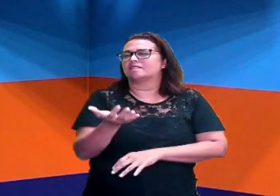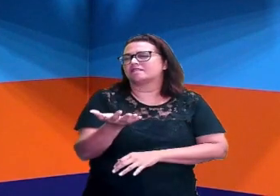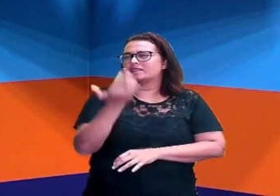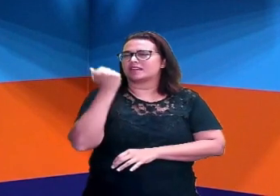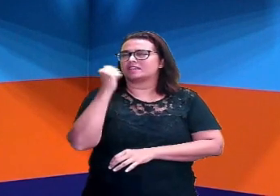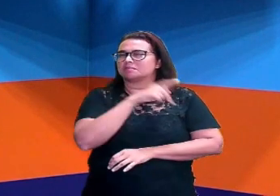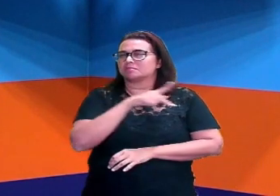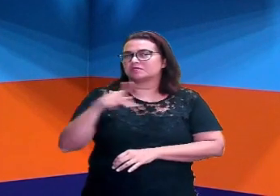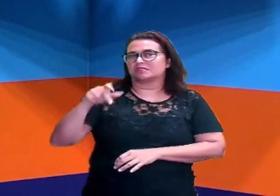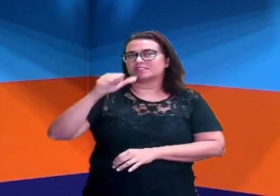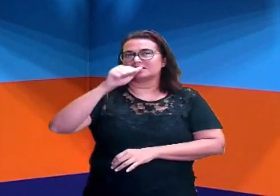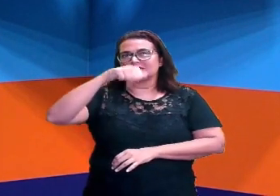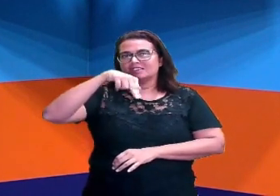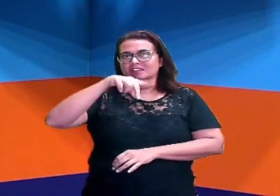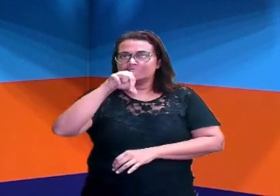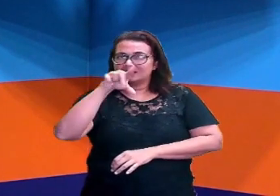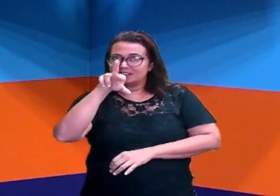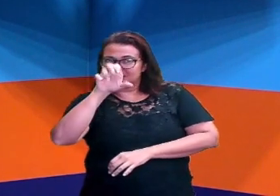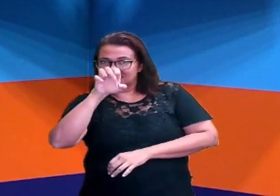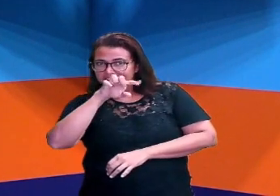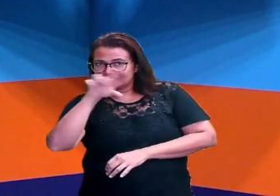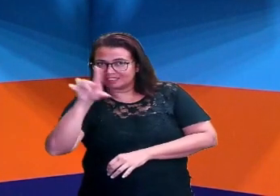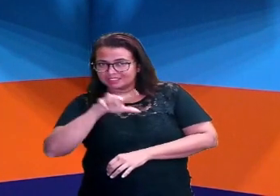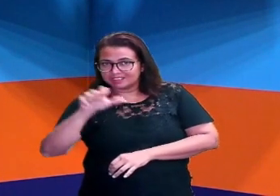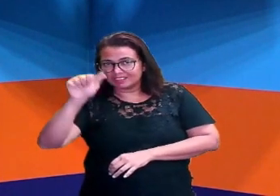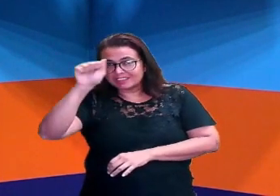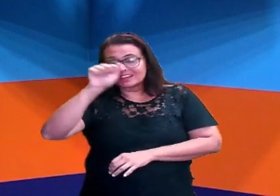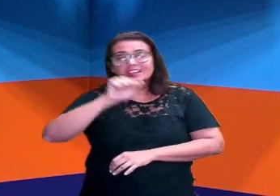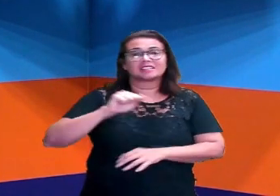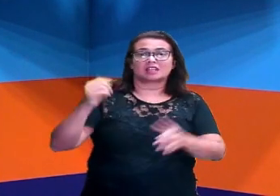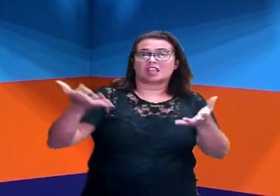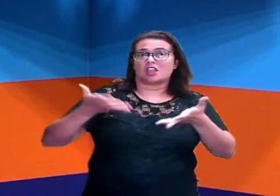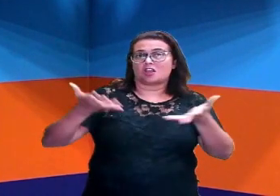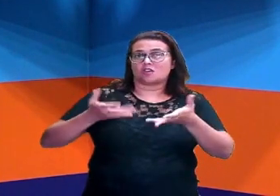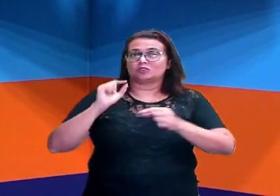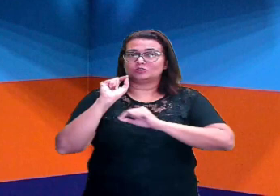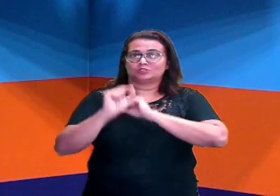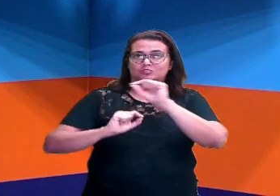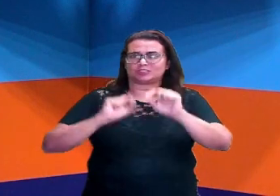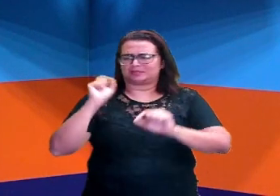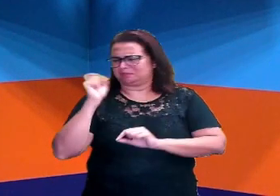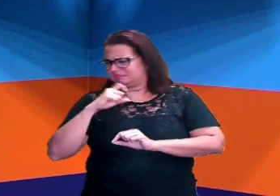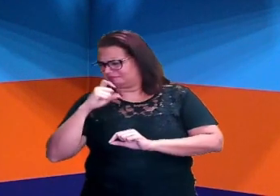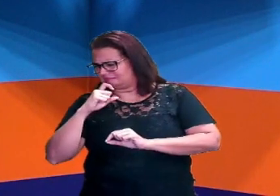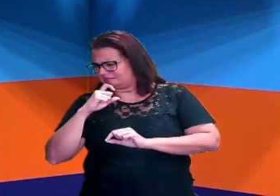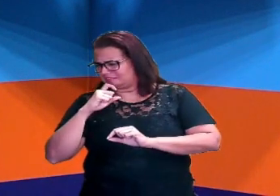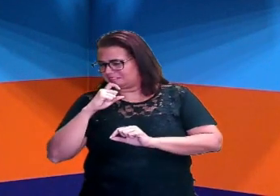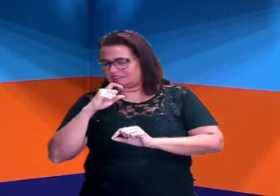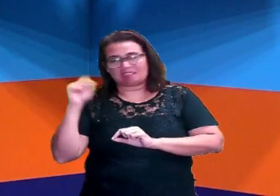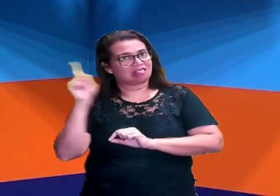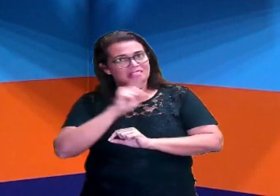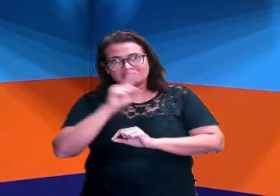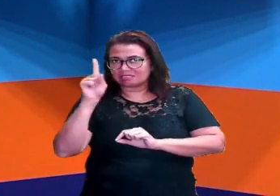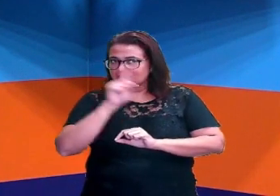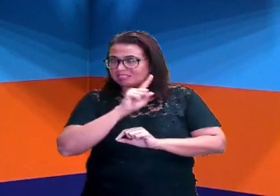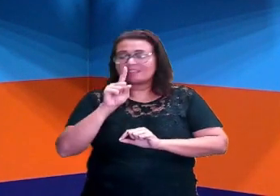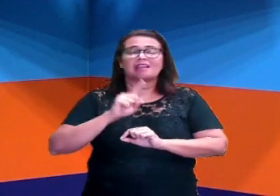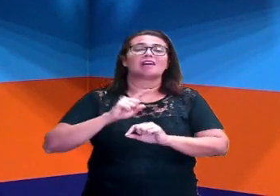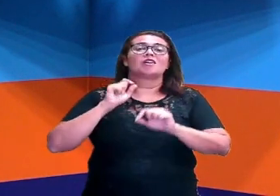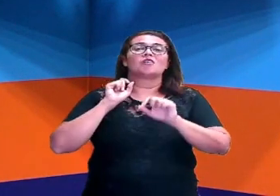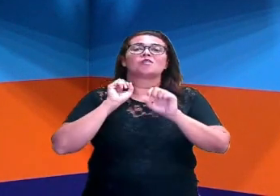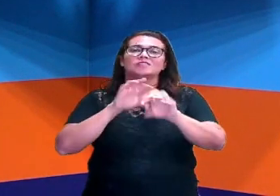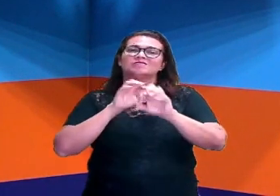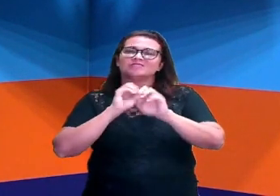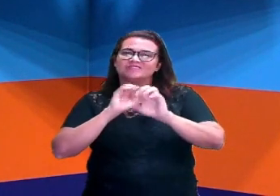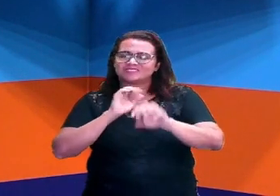comigo, Andresa Sacramento, porque hoje quero continuar desvendando os mistérios da matemática. E o tema